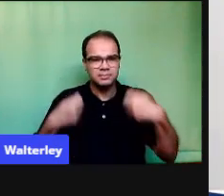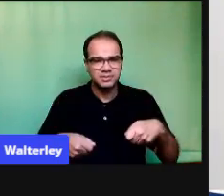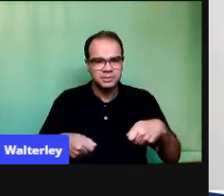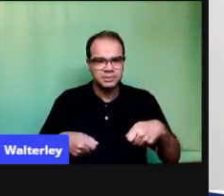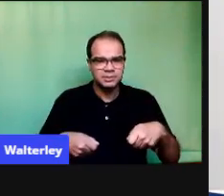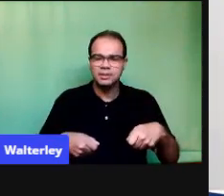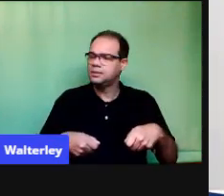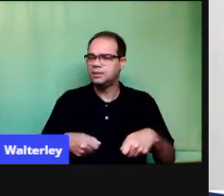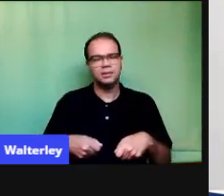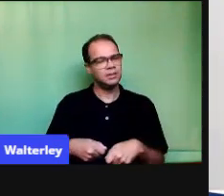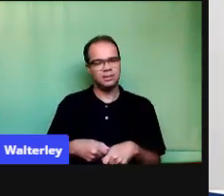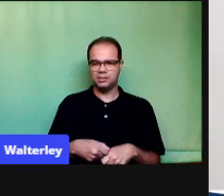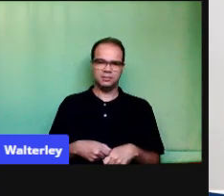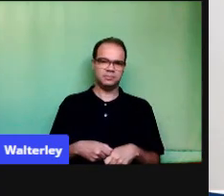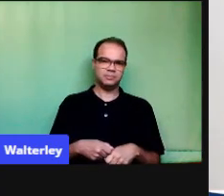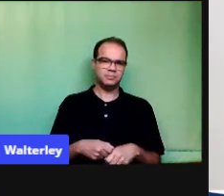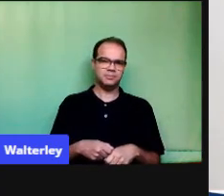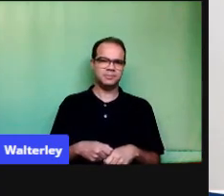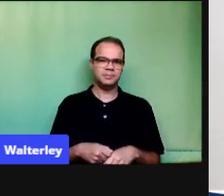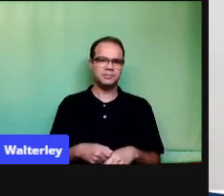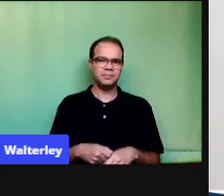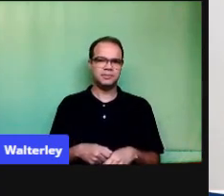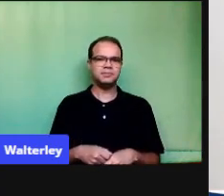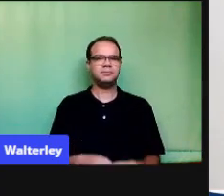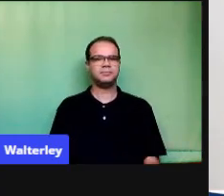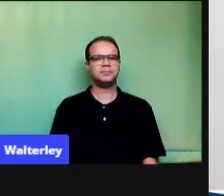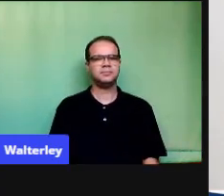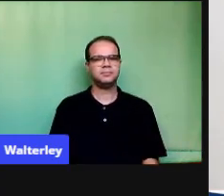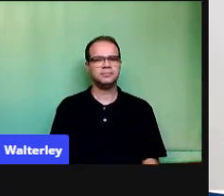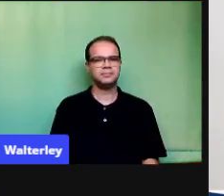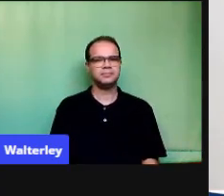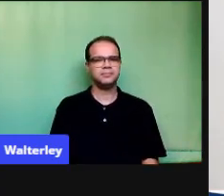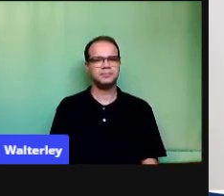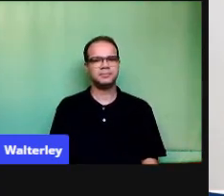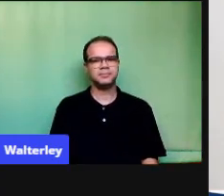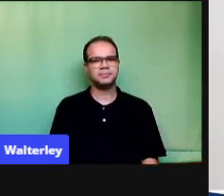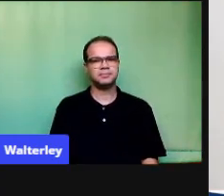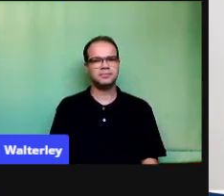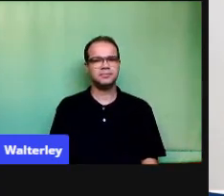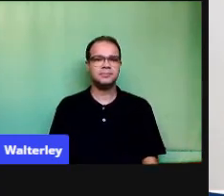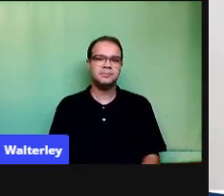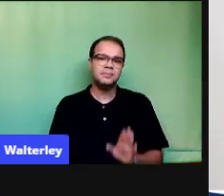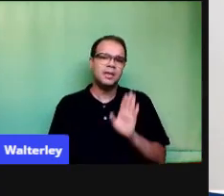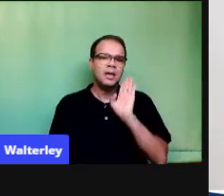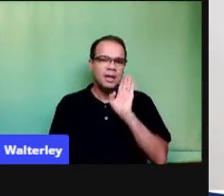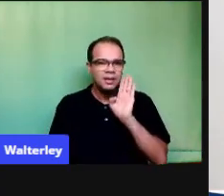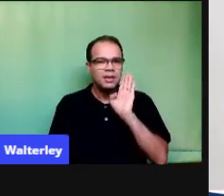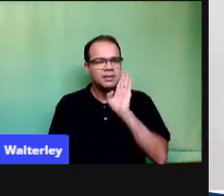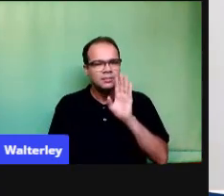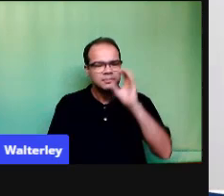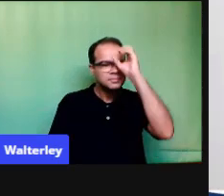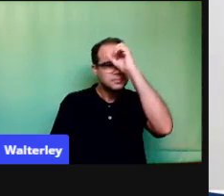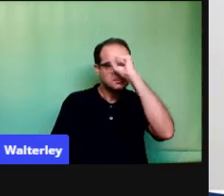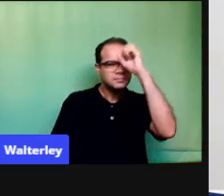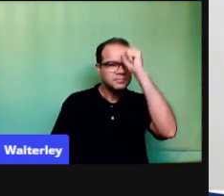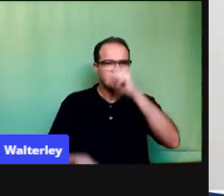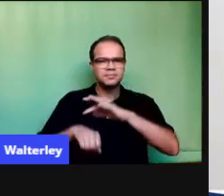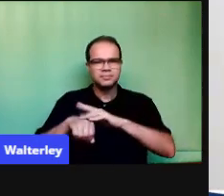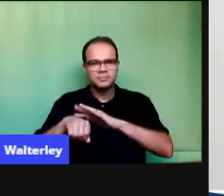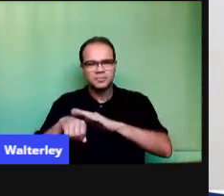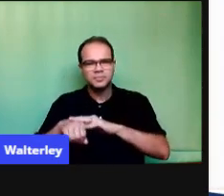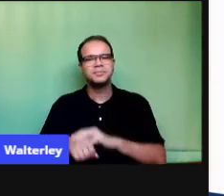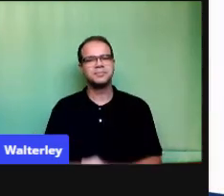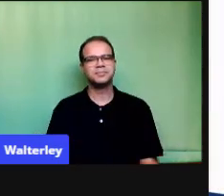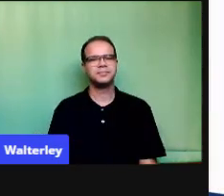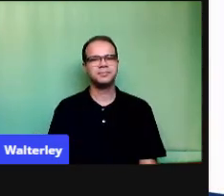também pelas secretarias de saúde do Estado, certo? Mas é legal a gente conhecer essas doenças, né? Pode passar o slide, por